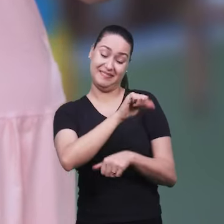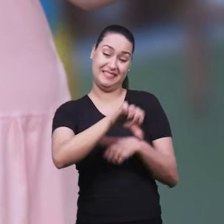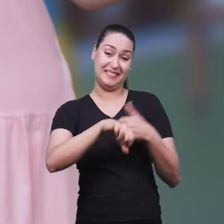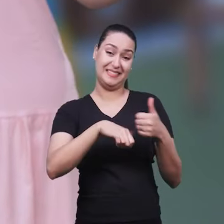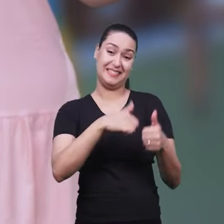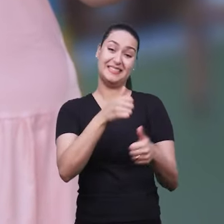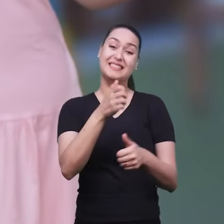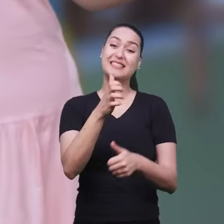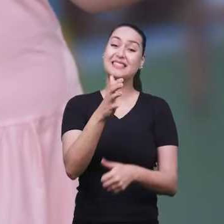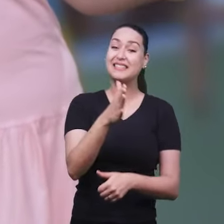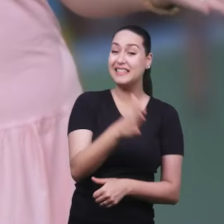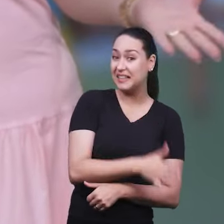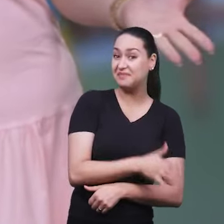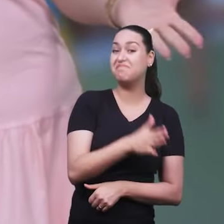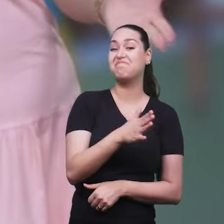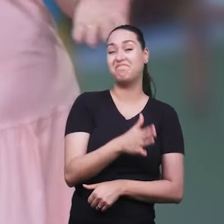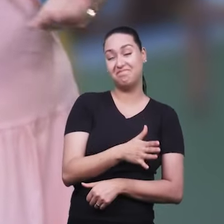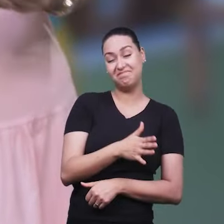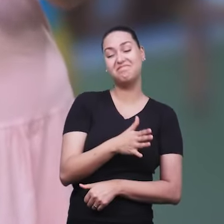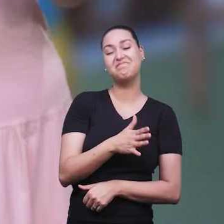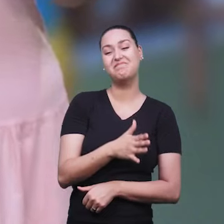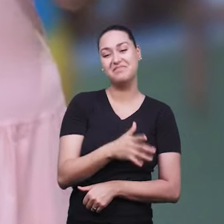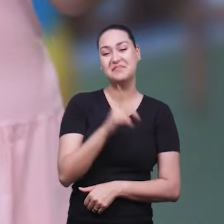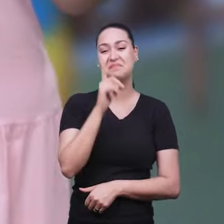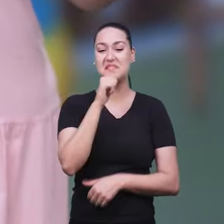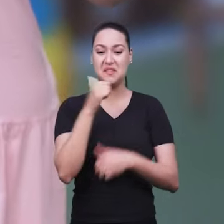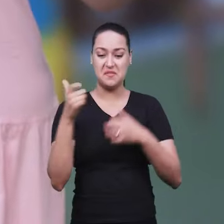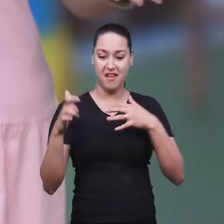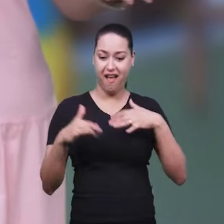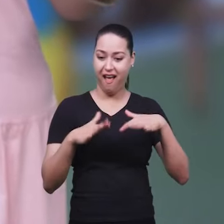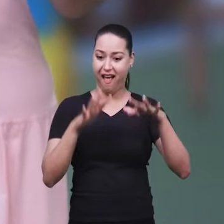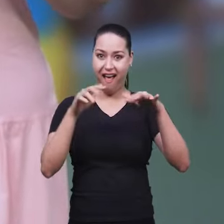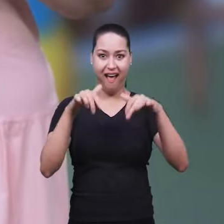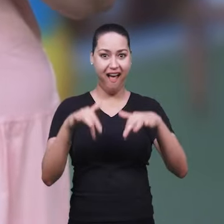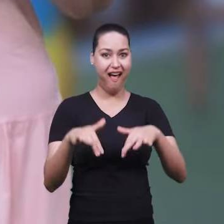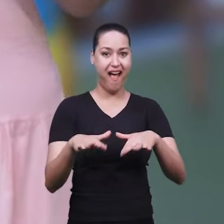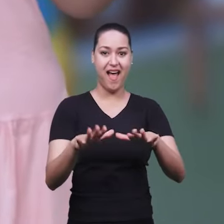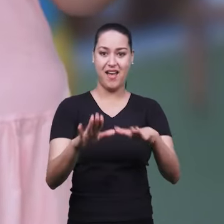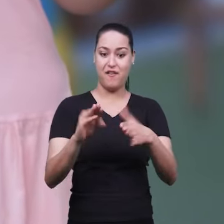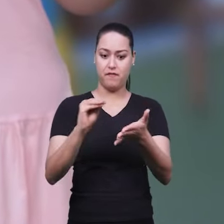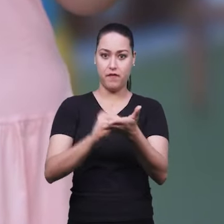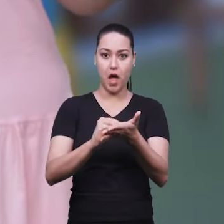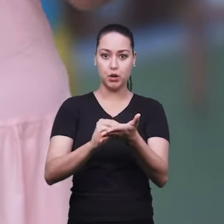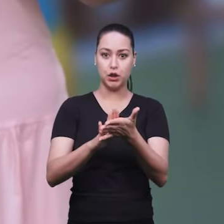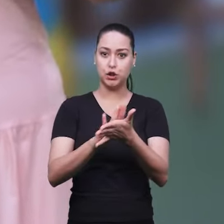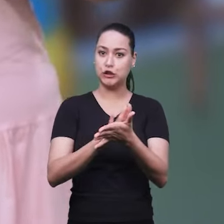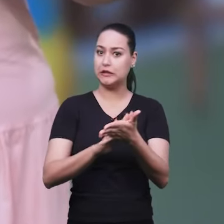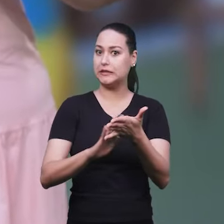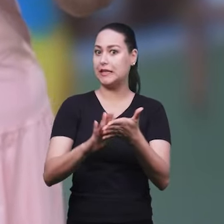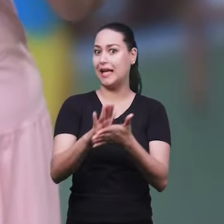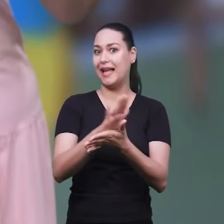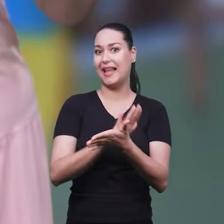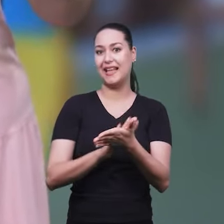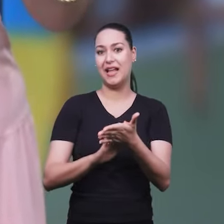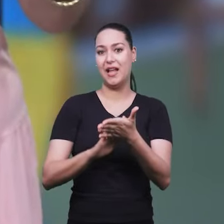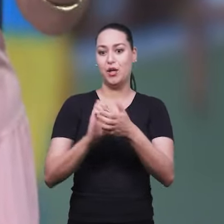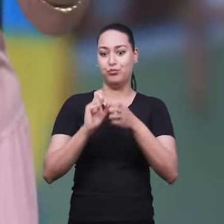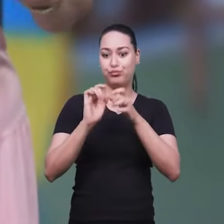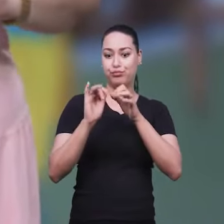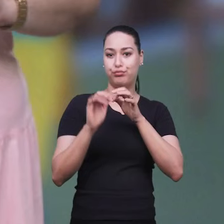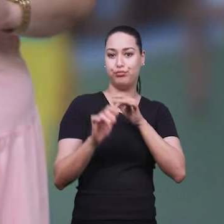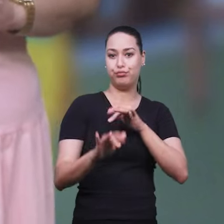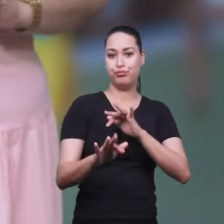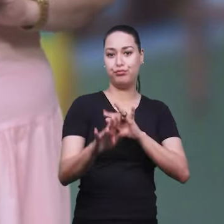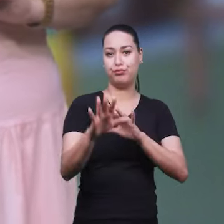jardim regado, como um manancial, como uma fonte de águas que nunca faltam, que nunca vai